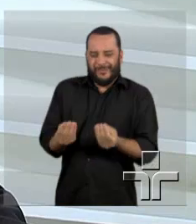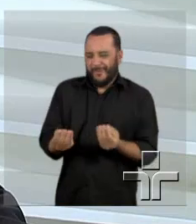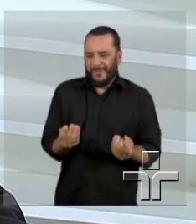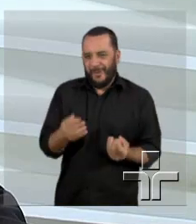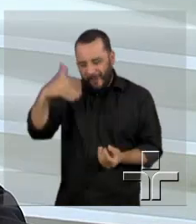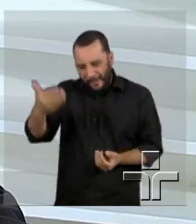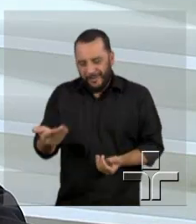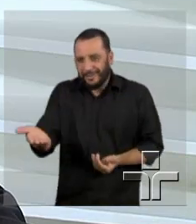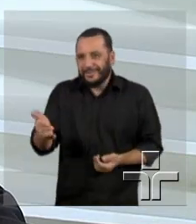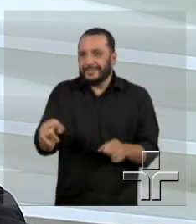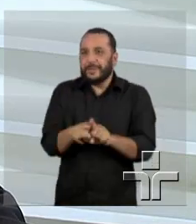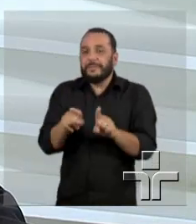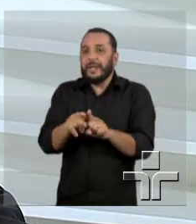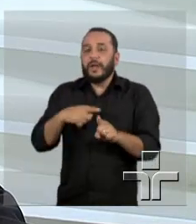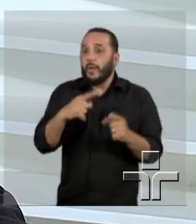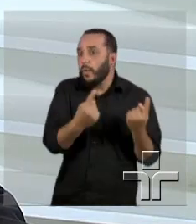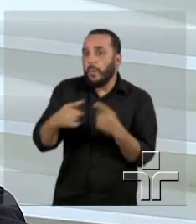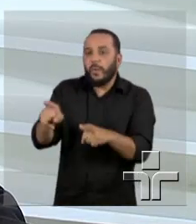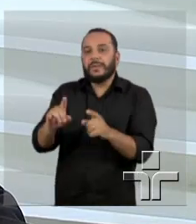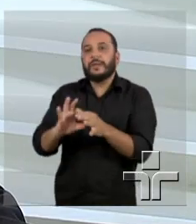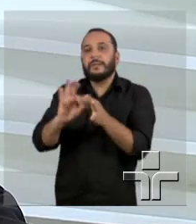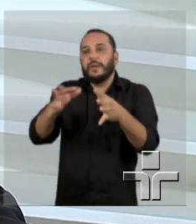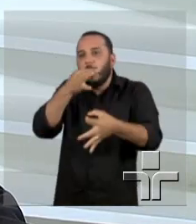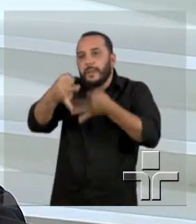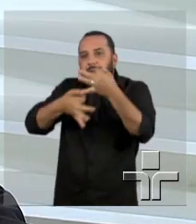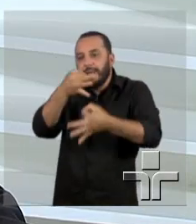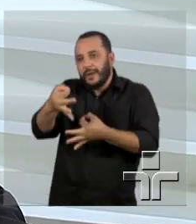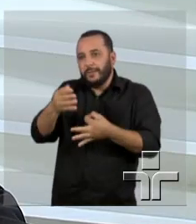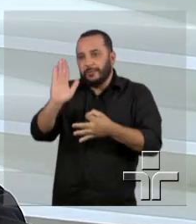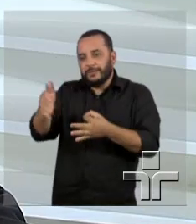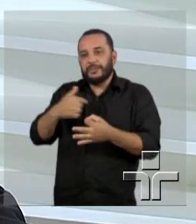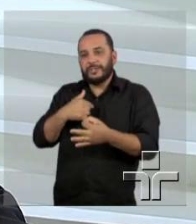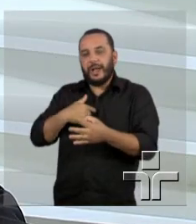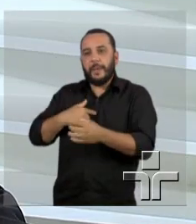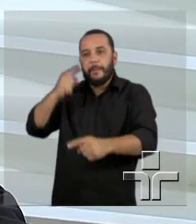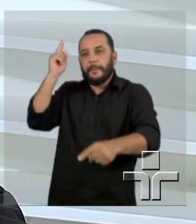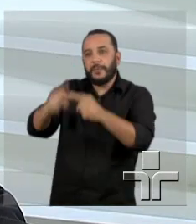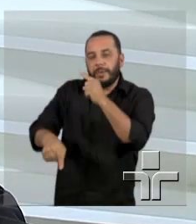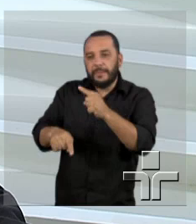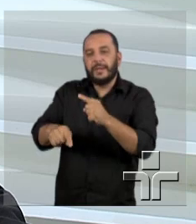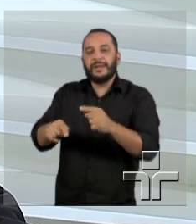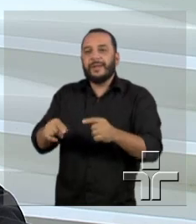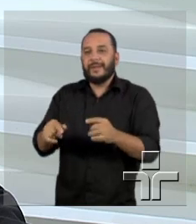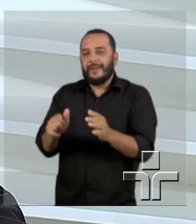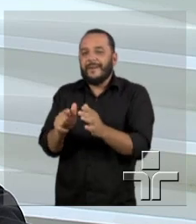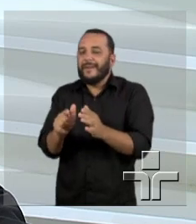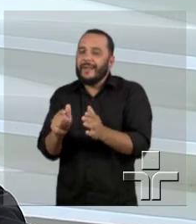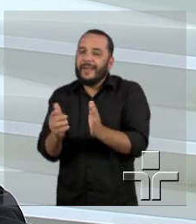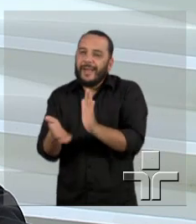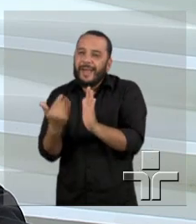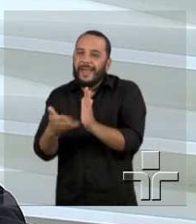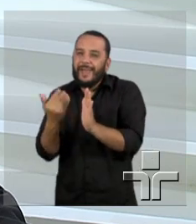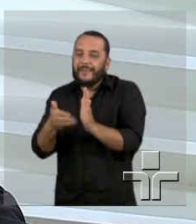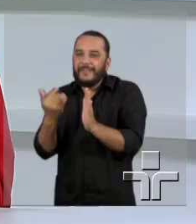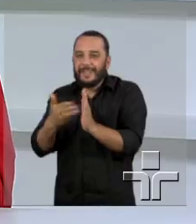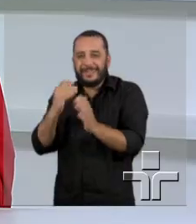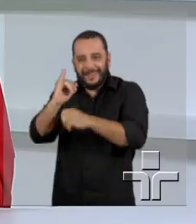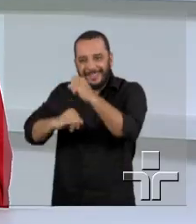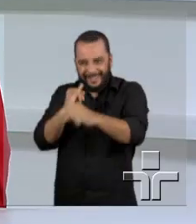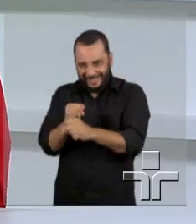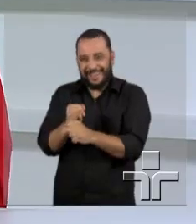violou a liberdade de expressão ao censurar uma reportagem de uma revista eletrônica e de um